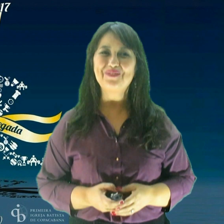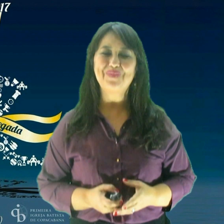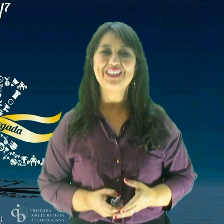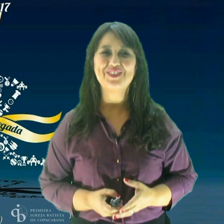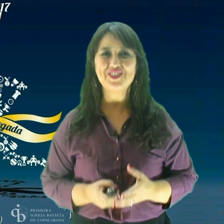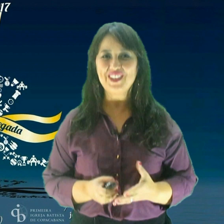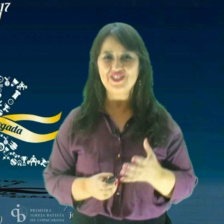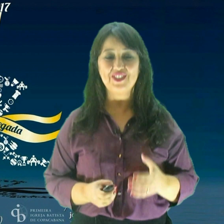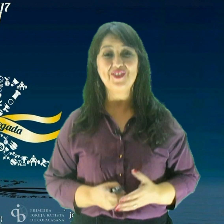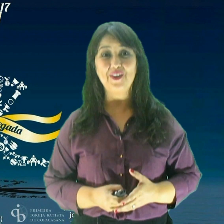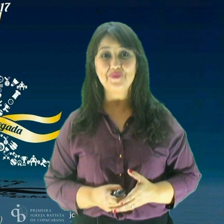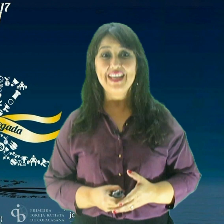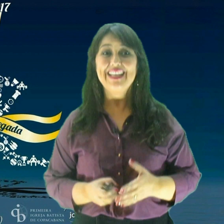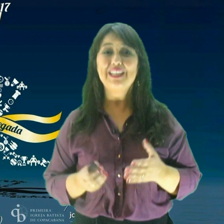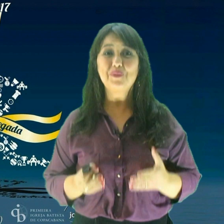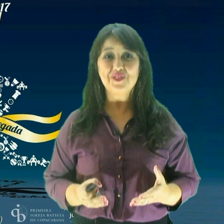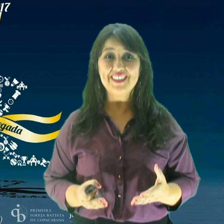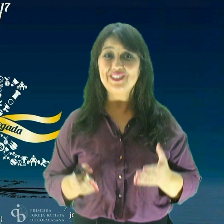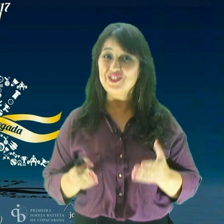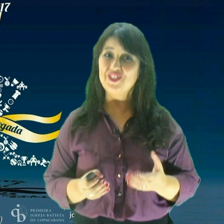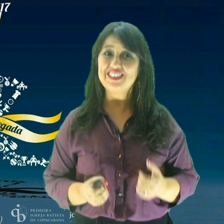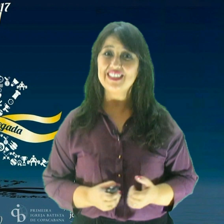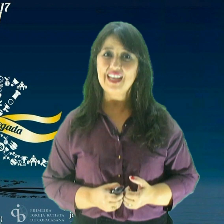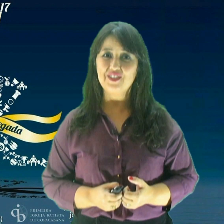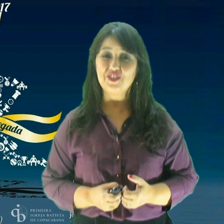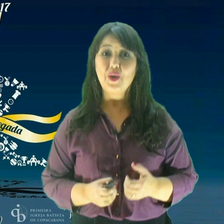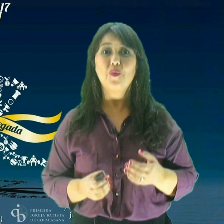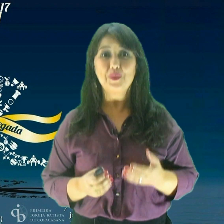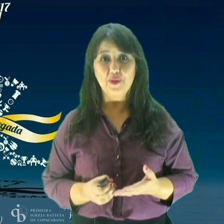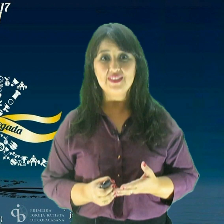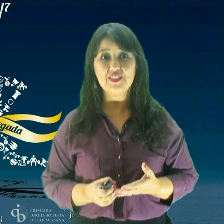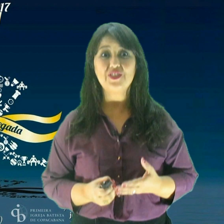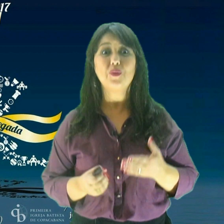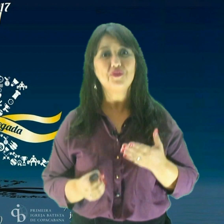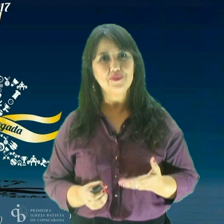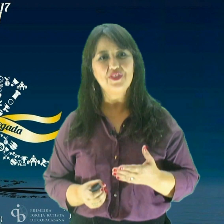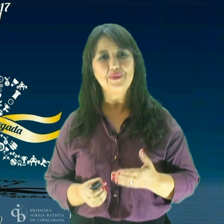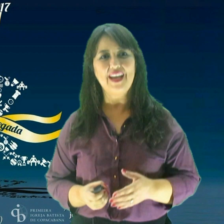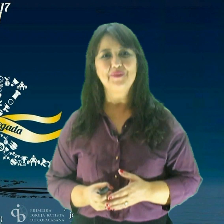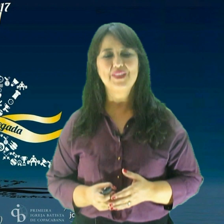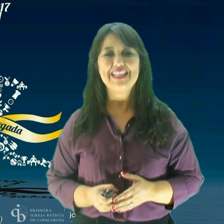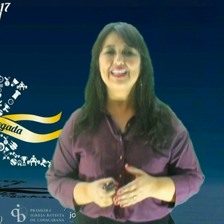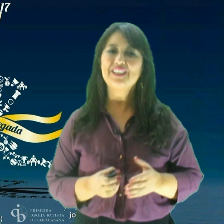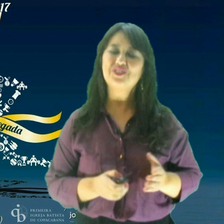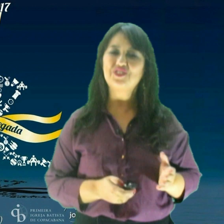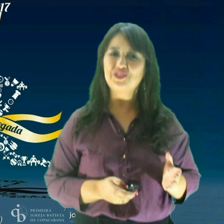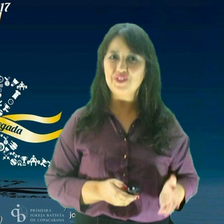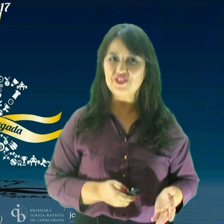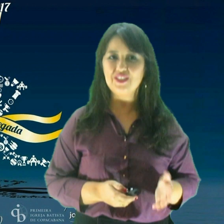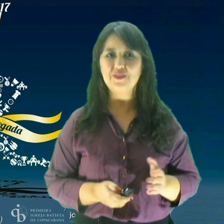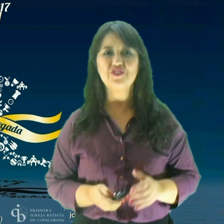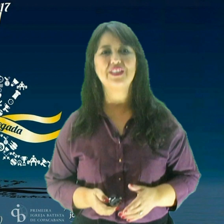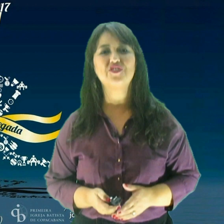Jovens, não percam nosso retiro anual Keep Running 2017. O importante é como vamos terminar. Será entre os